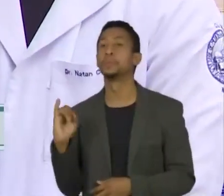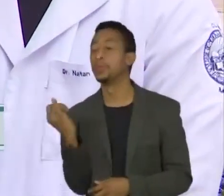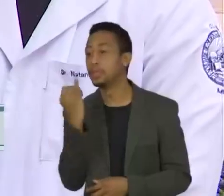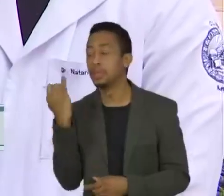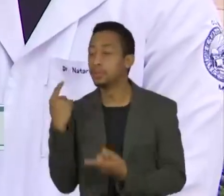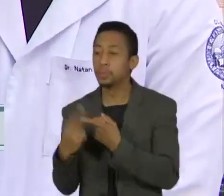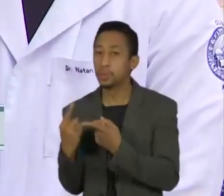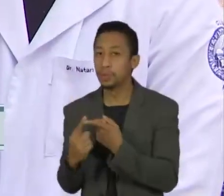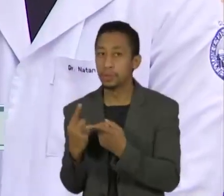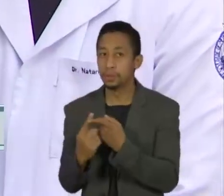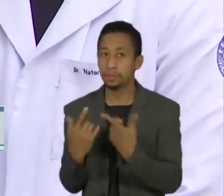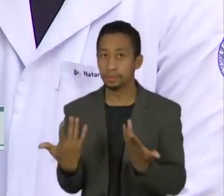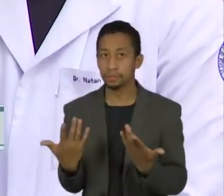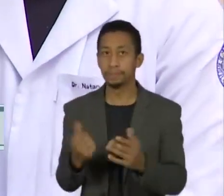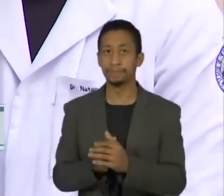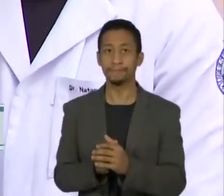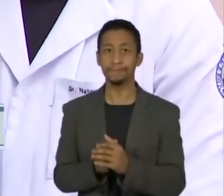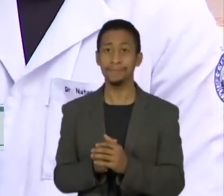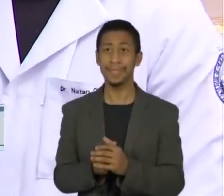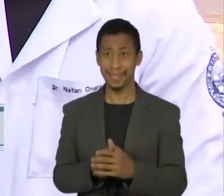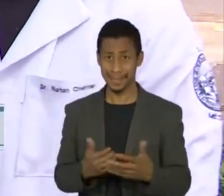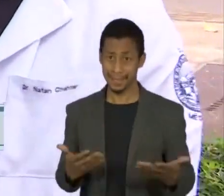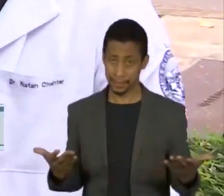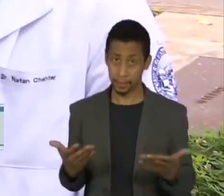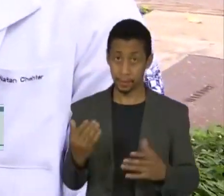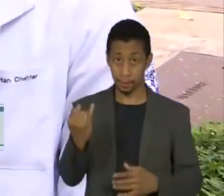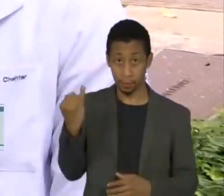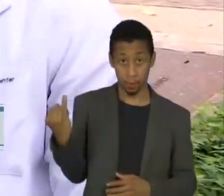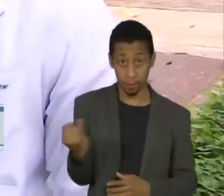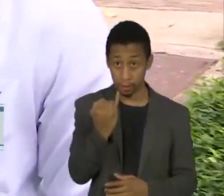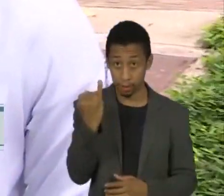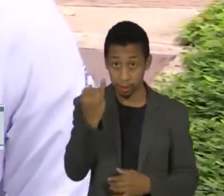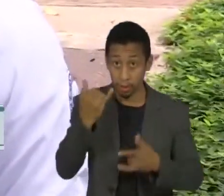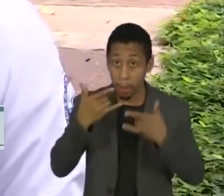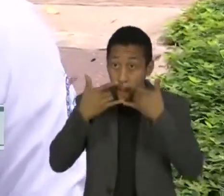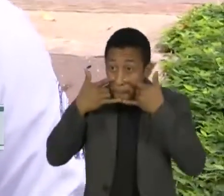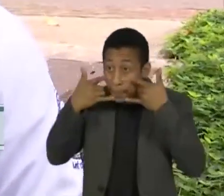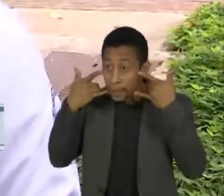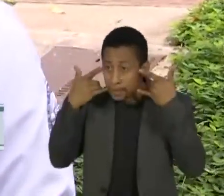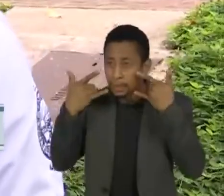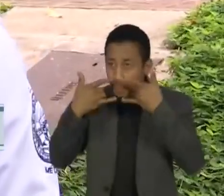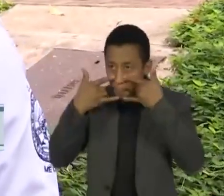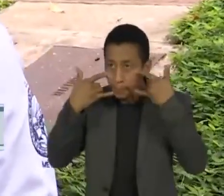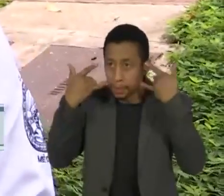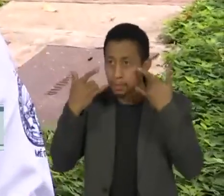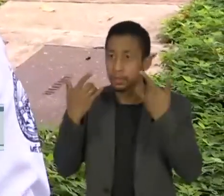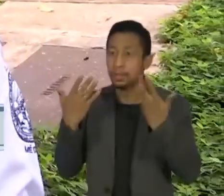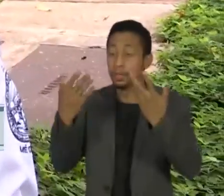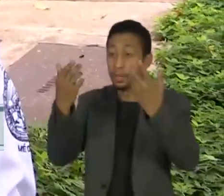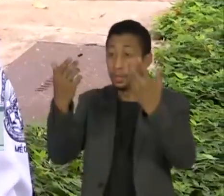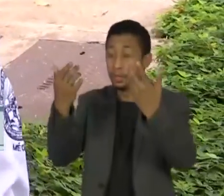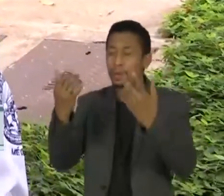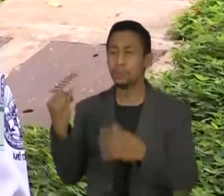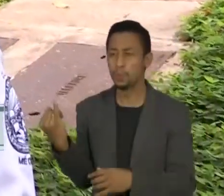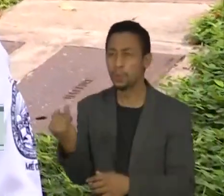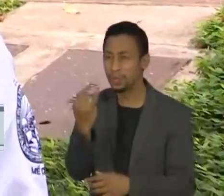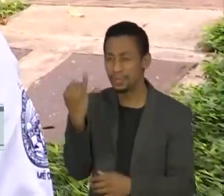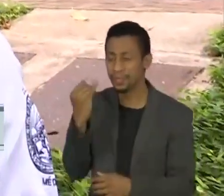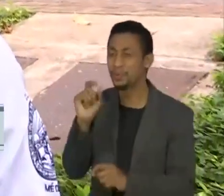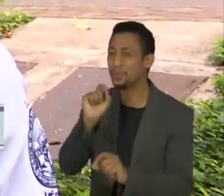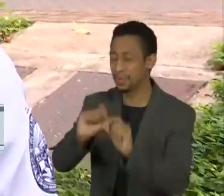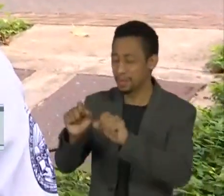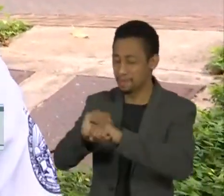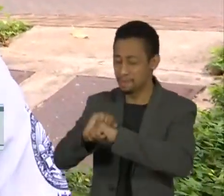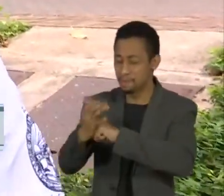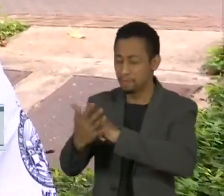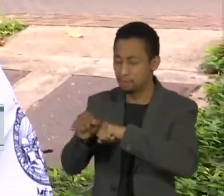passou a ser um item obrigatório, né? É, a importância do uso da máscara, ela se dá na medida em que você tem que evitar que a disseminação